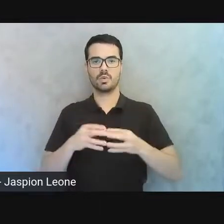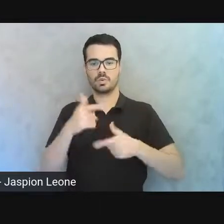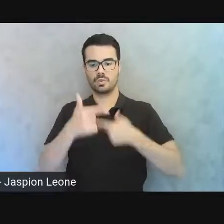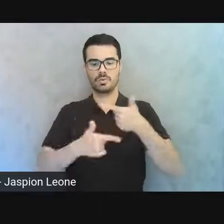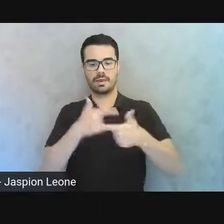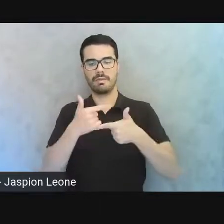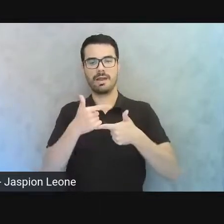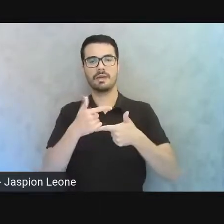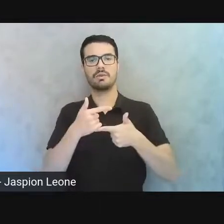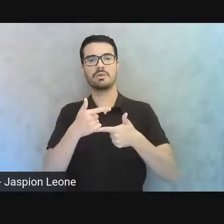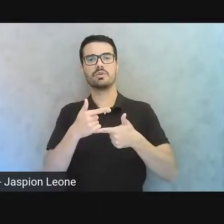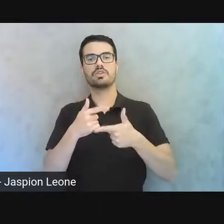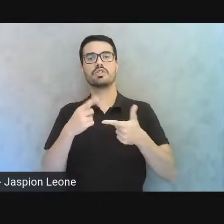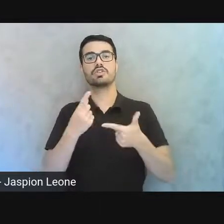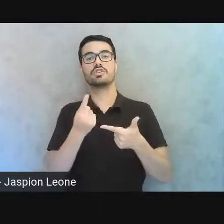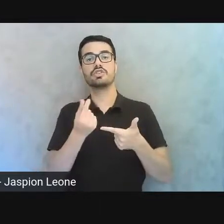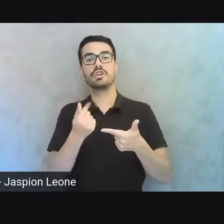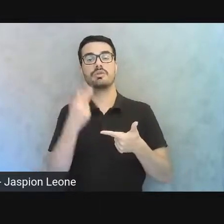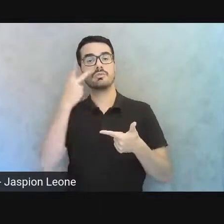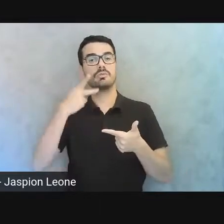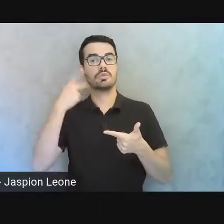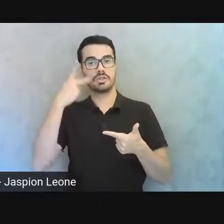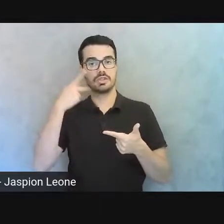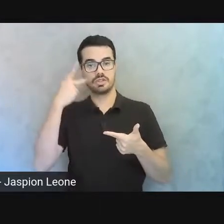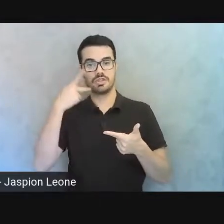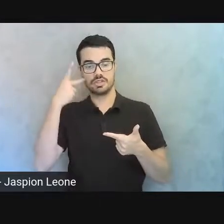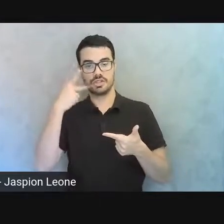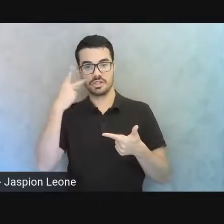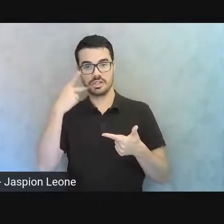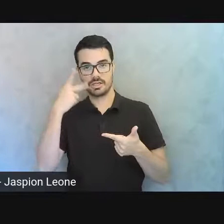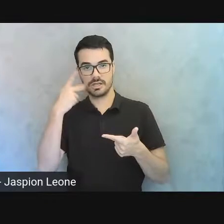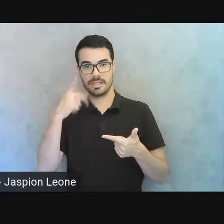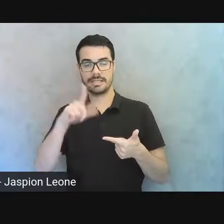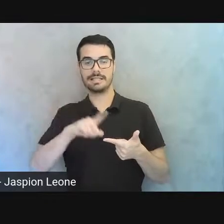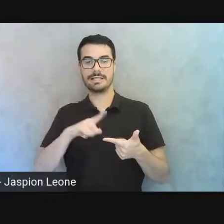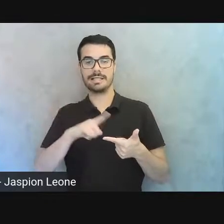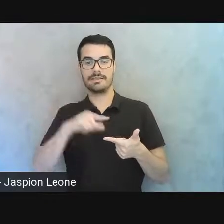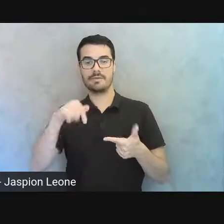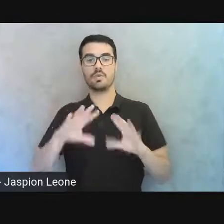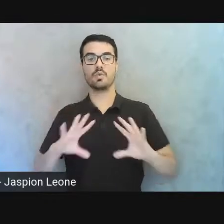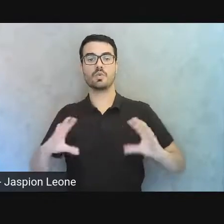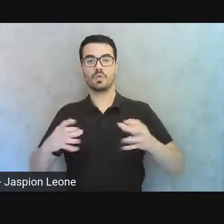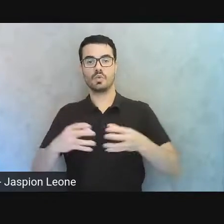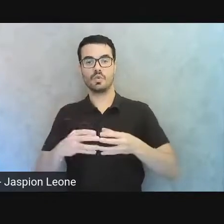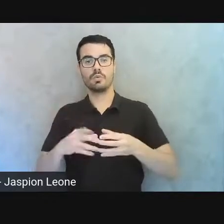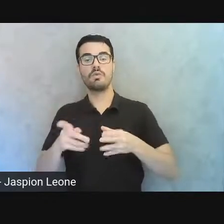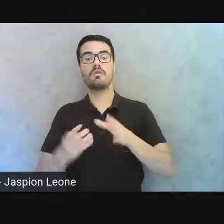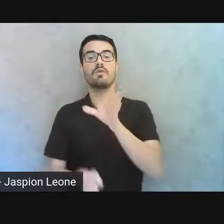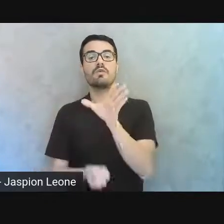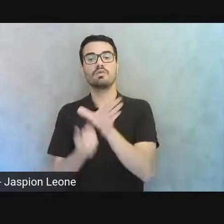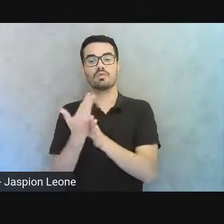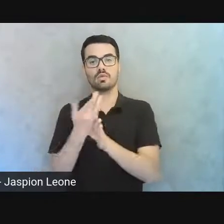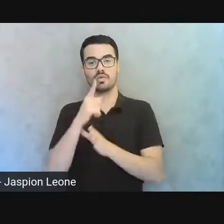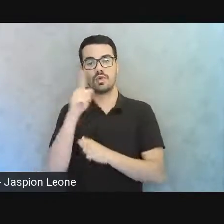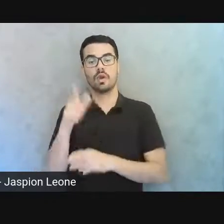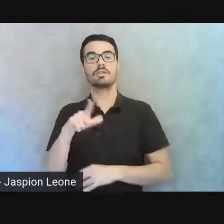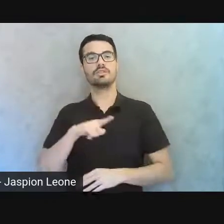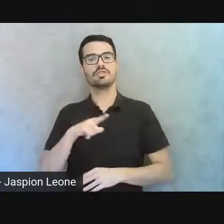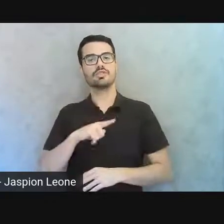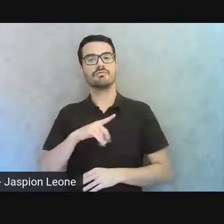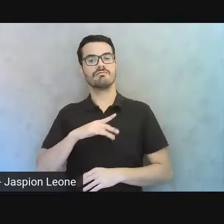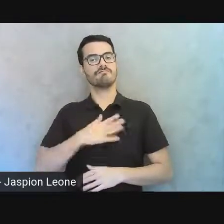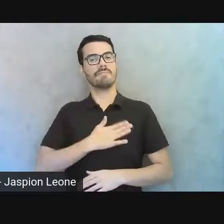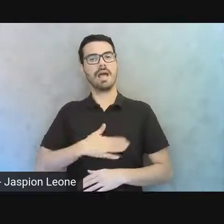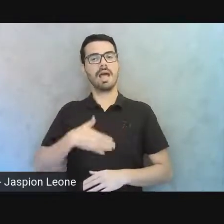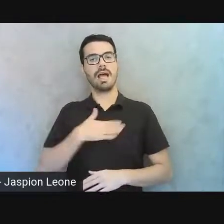dinheiro e política na Ampox, sob liderança do Bruno Speck e do Wagner Mancuso, inicialmente, fundadores, que eu tive o privilégio de poder